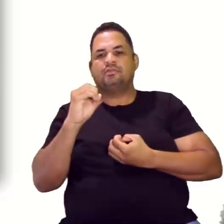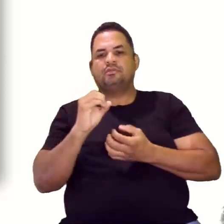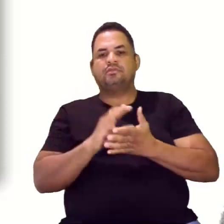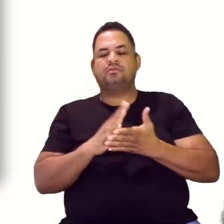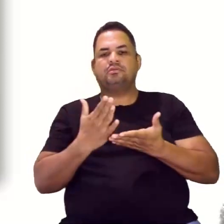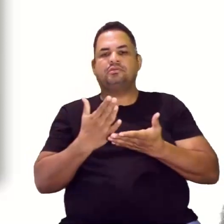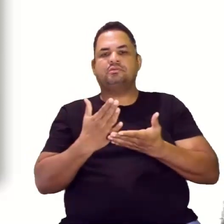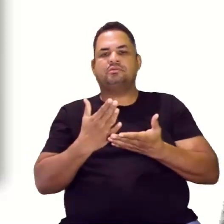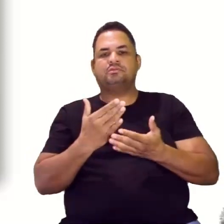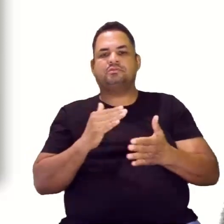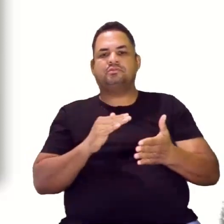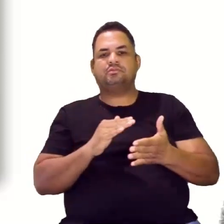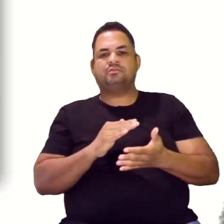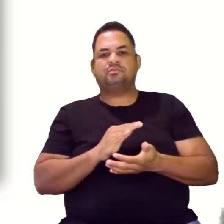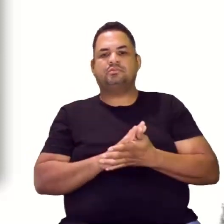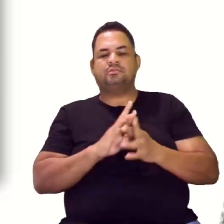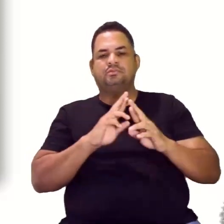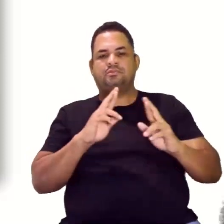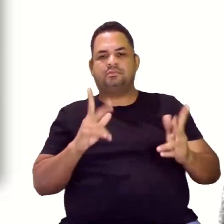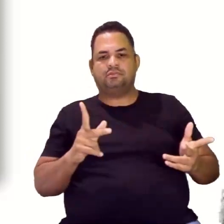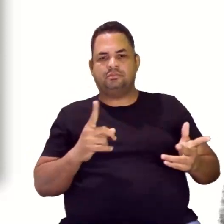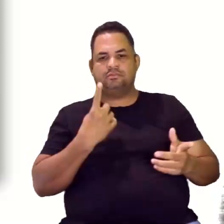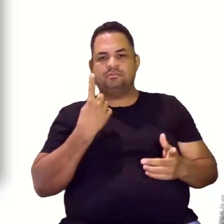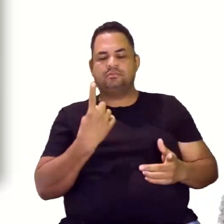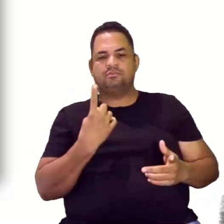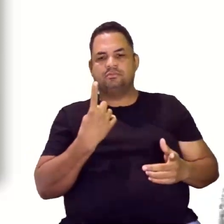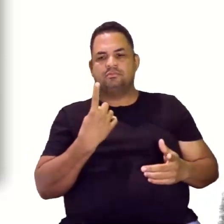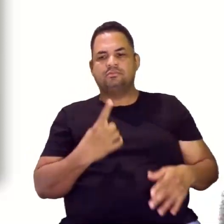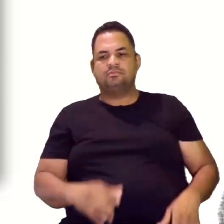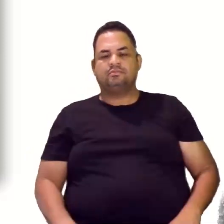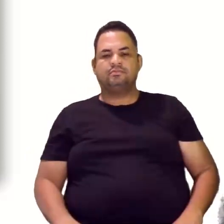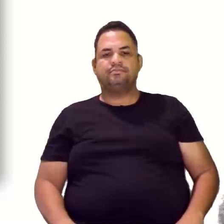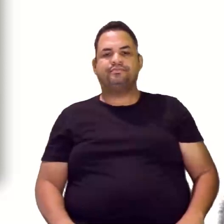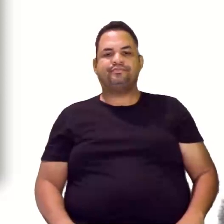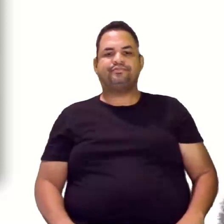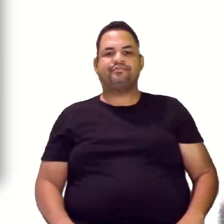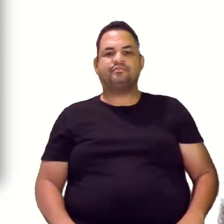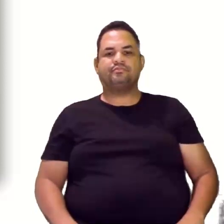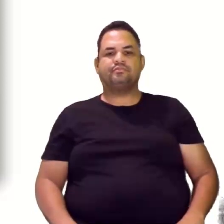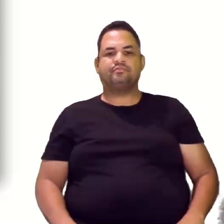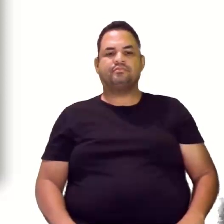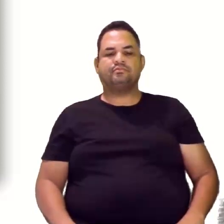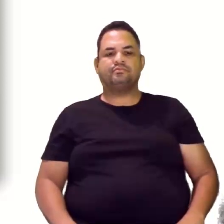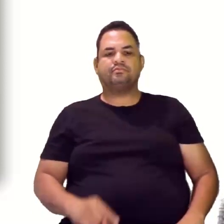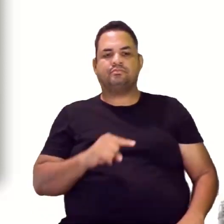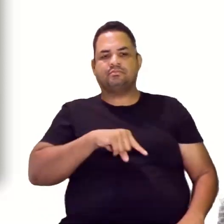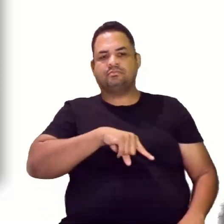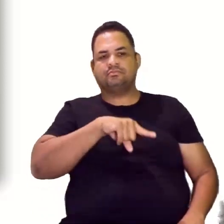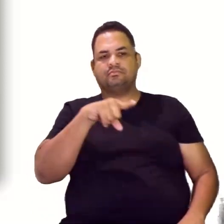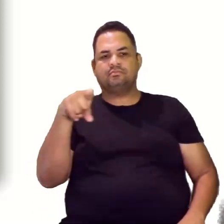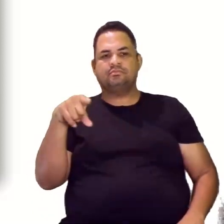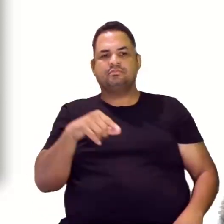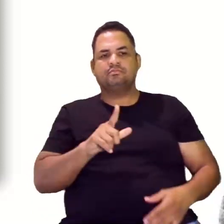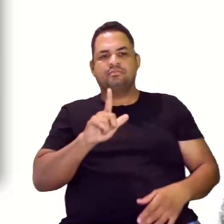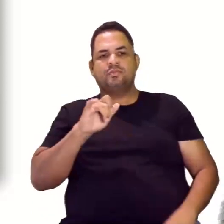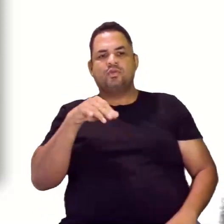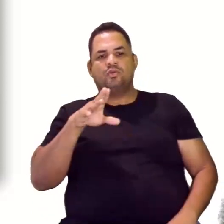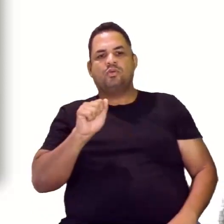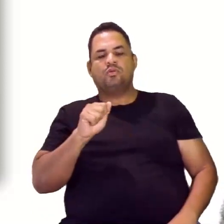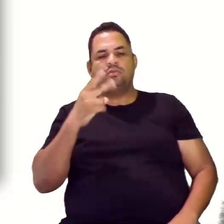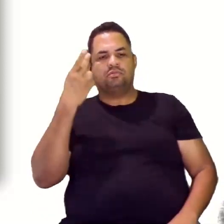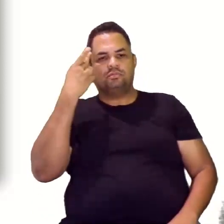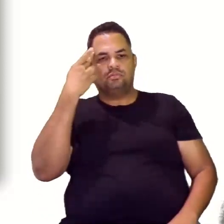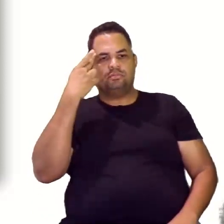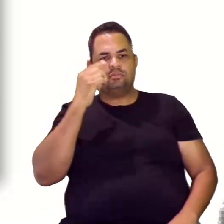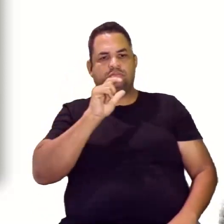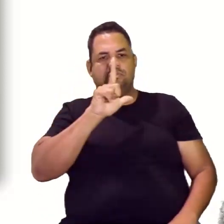e com uma restrição diferente de 1. Muito bem. E aqui o gráfico, né? O nosso logaritmo